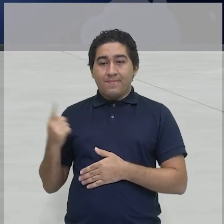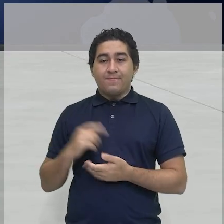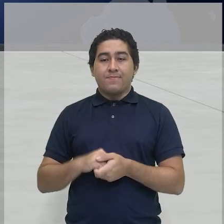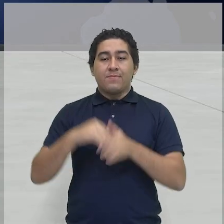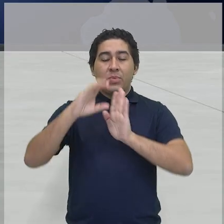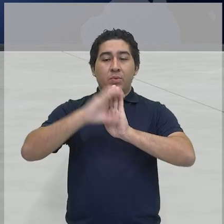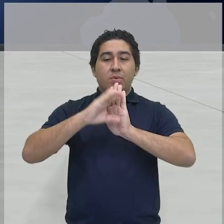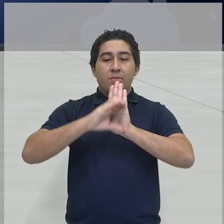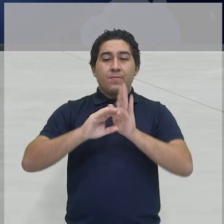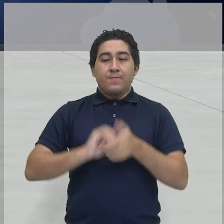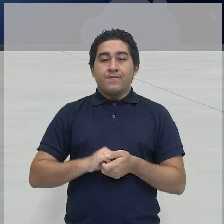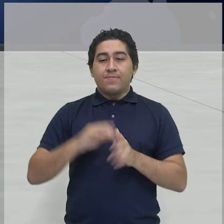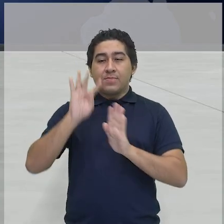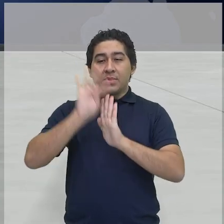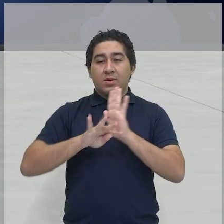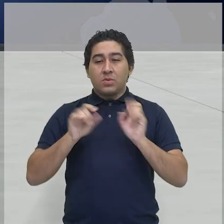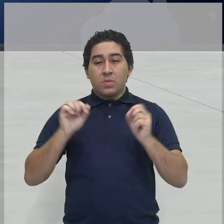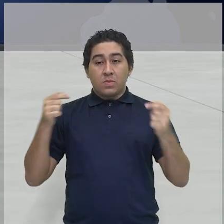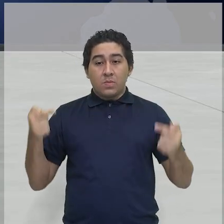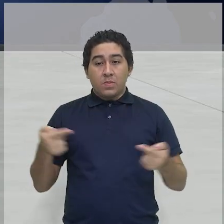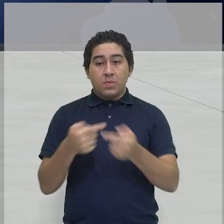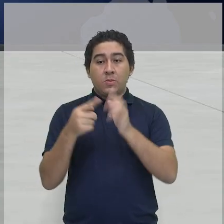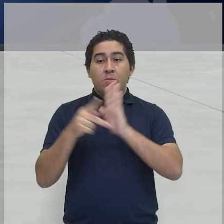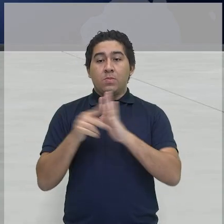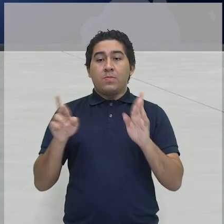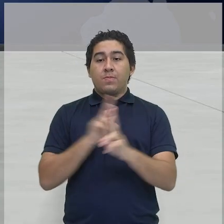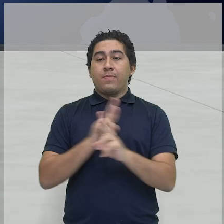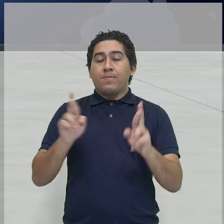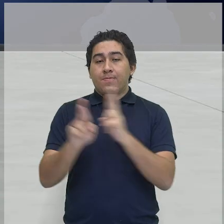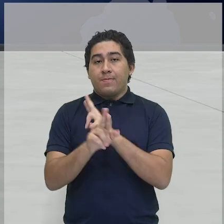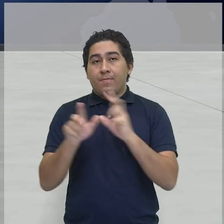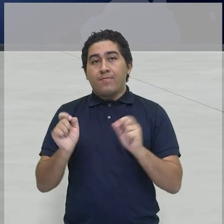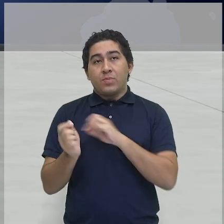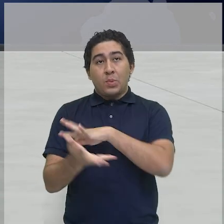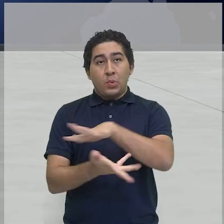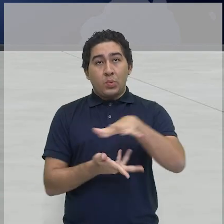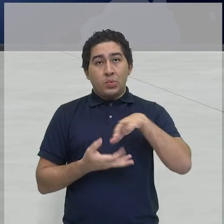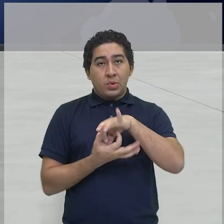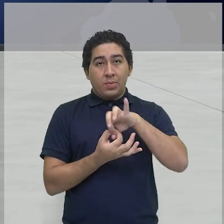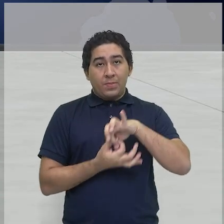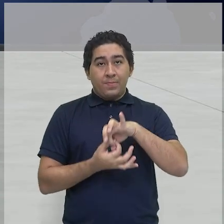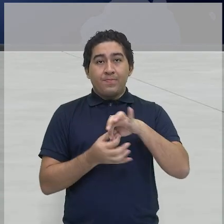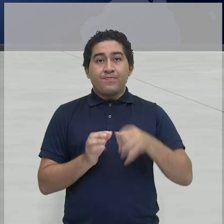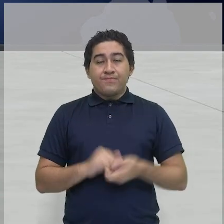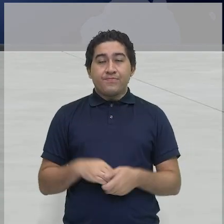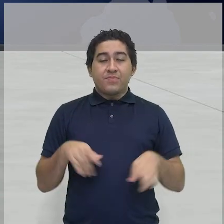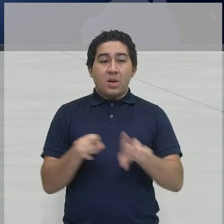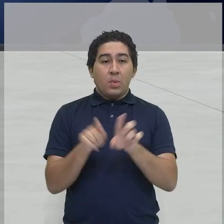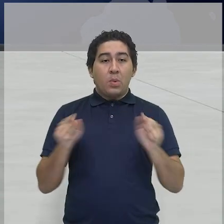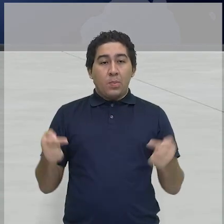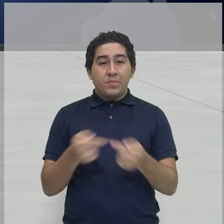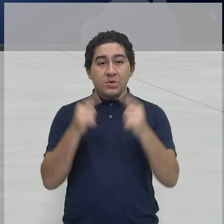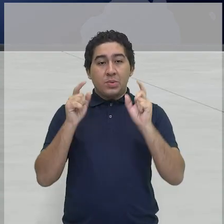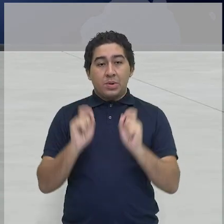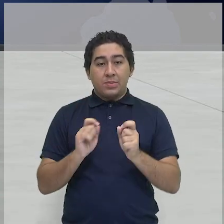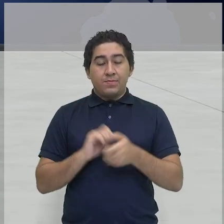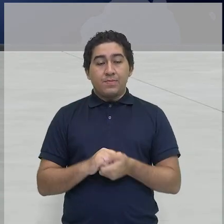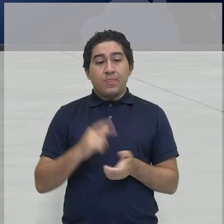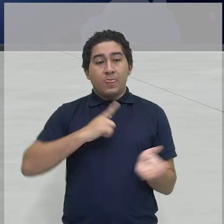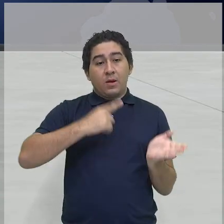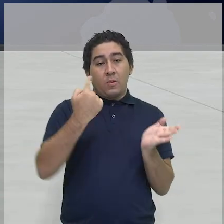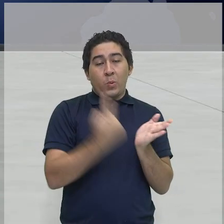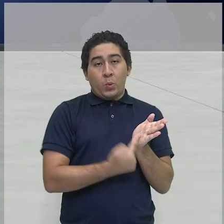eles são os textos que regem as relações internacionais, que incluem